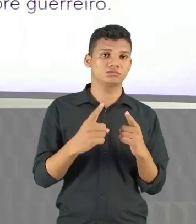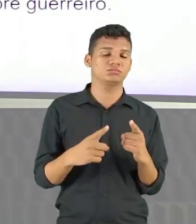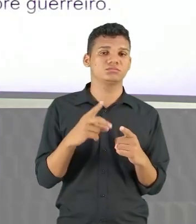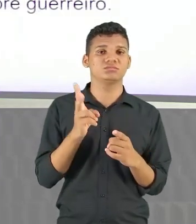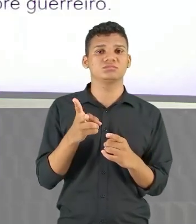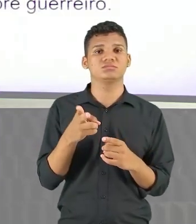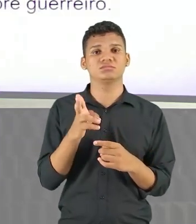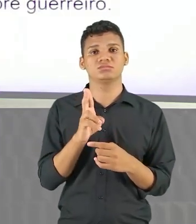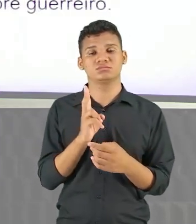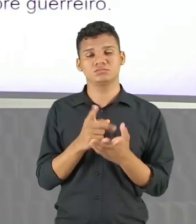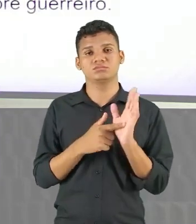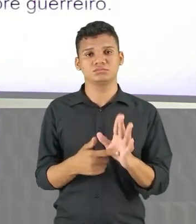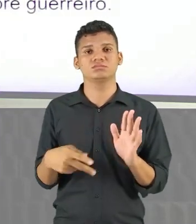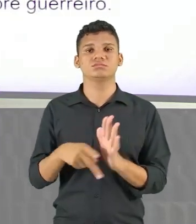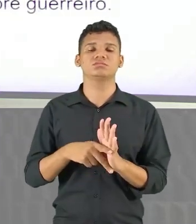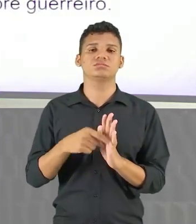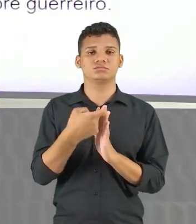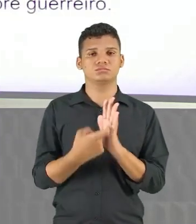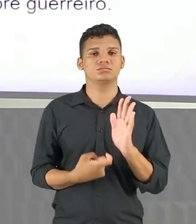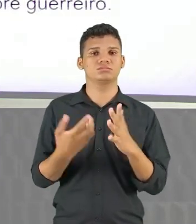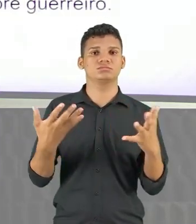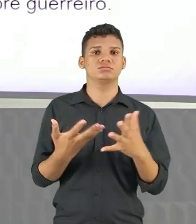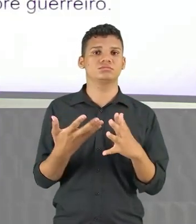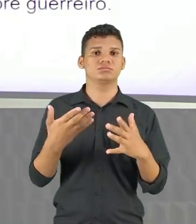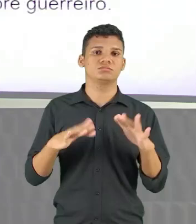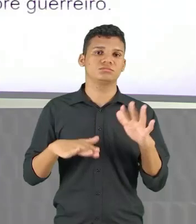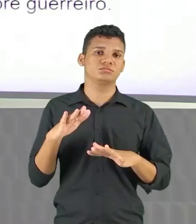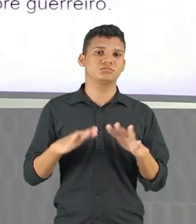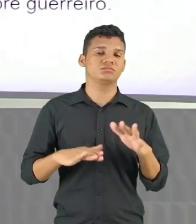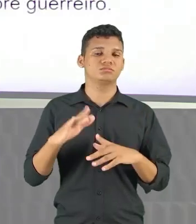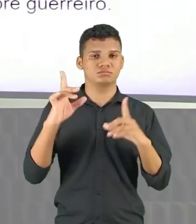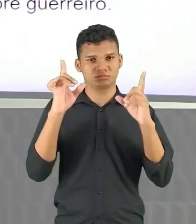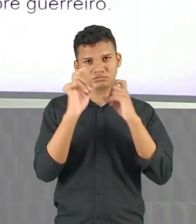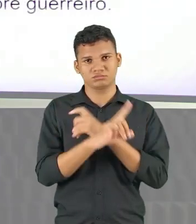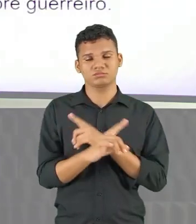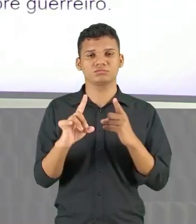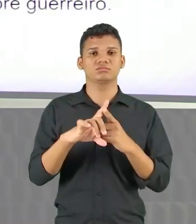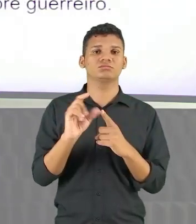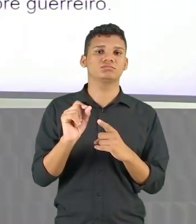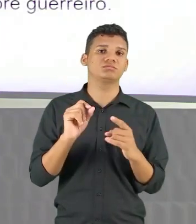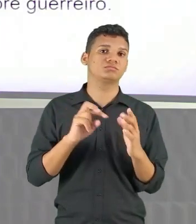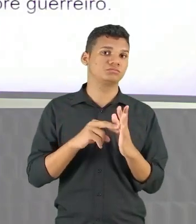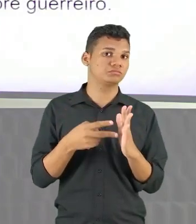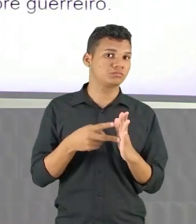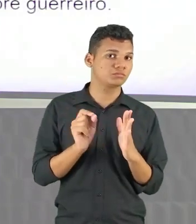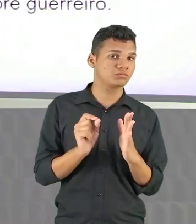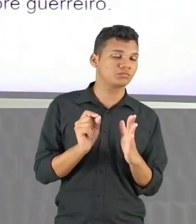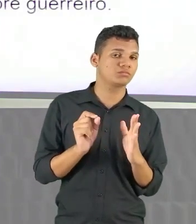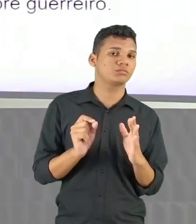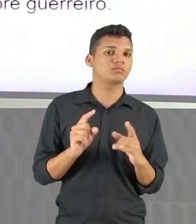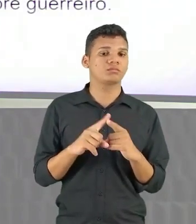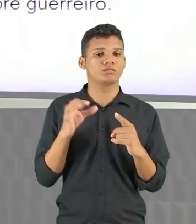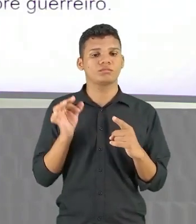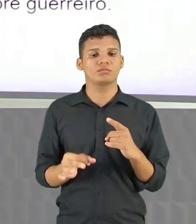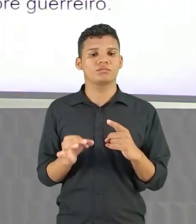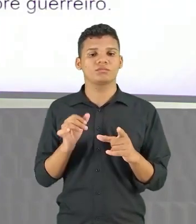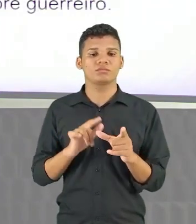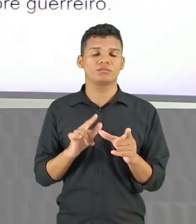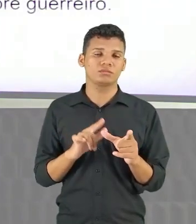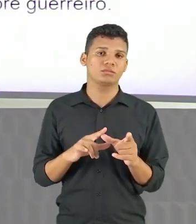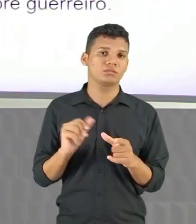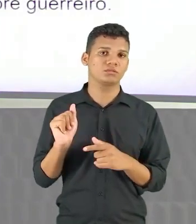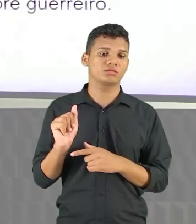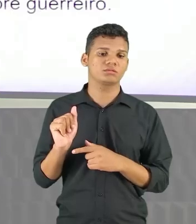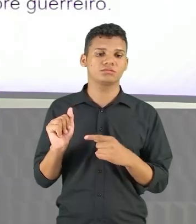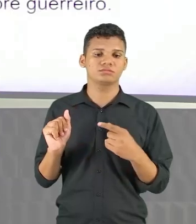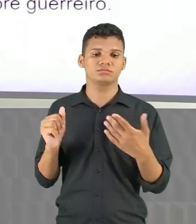que está sendo apresentado esse texto, a gente pode até ter dificuldade em relação a isso. Mas será que essa é a alternativa? Referência a elemento da